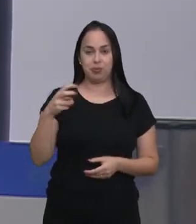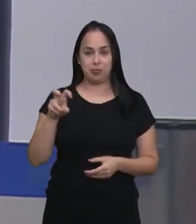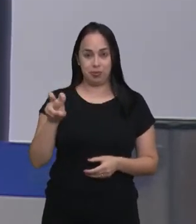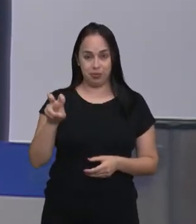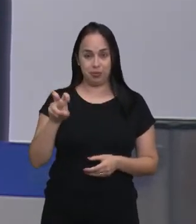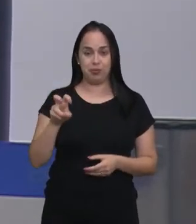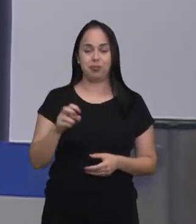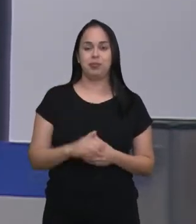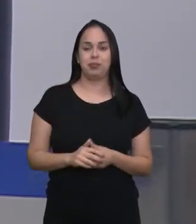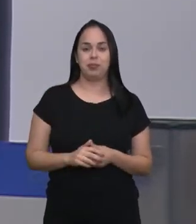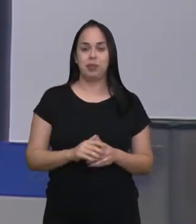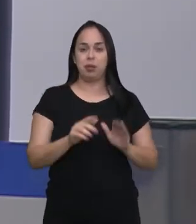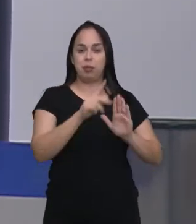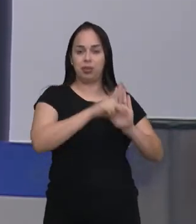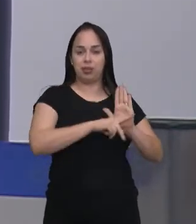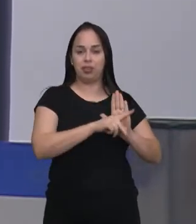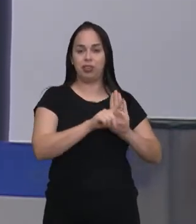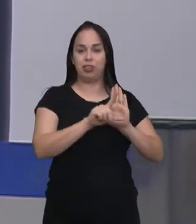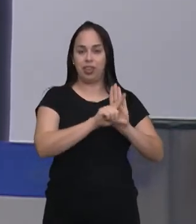1355/2022, projeto de lei número